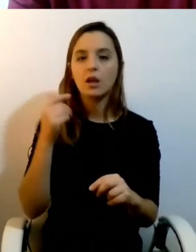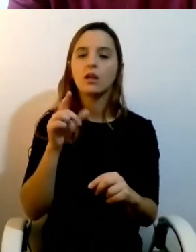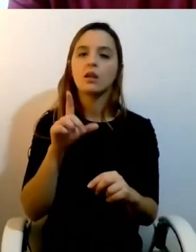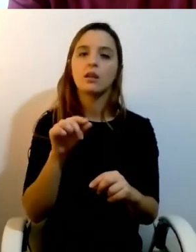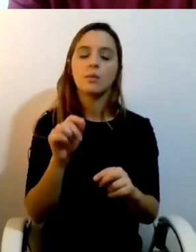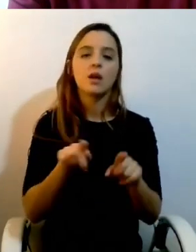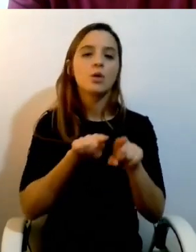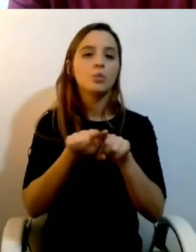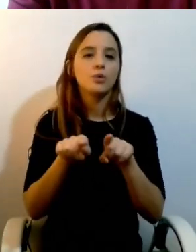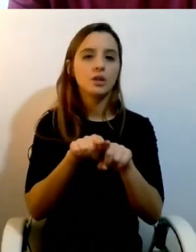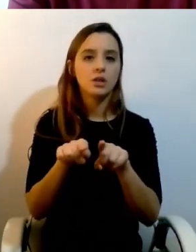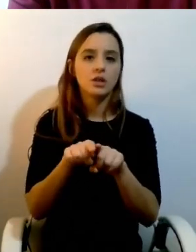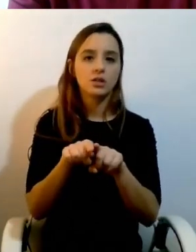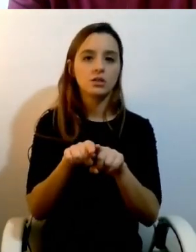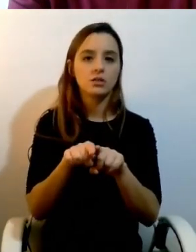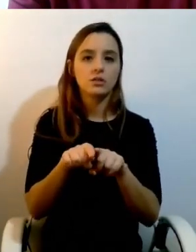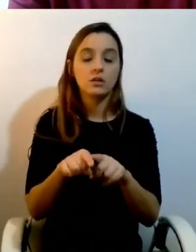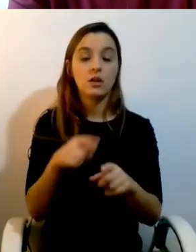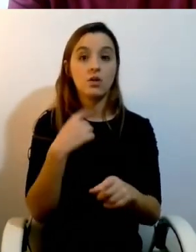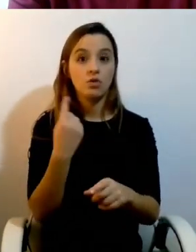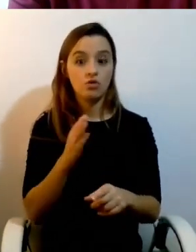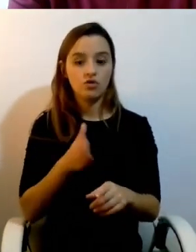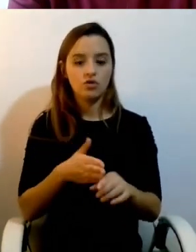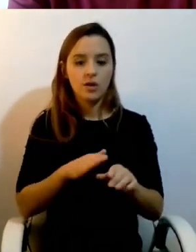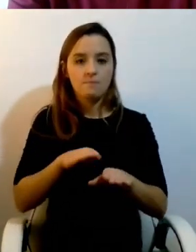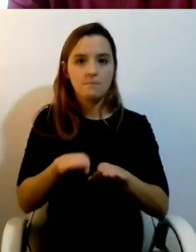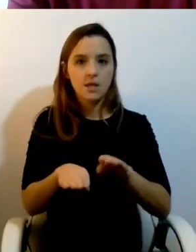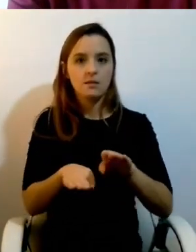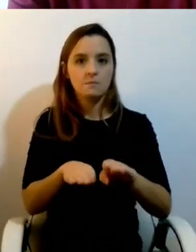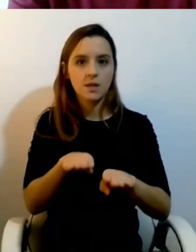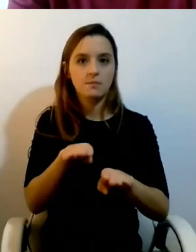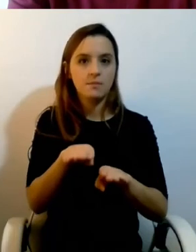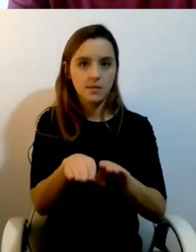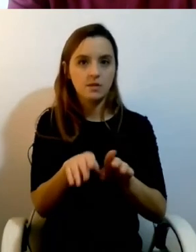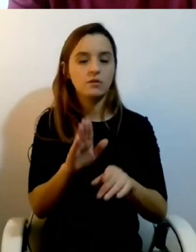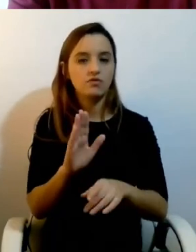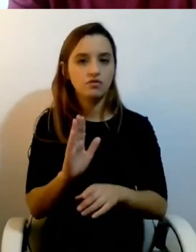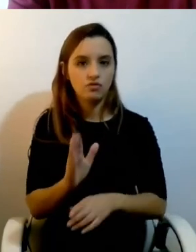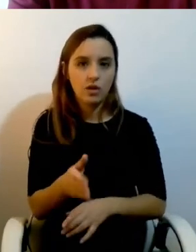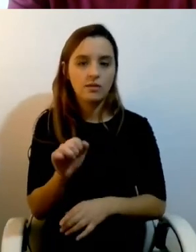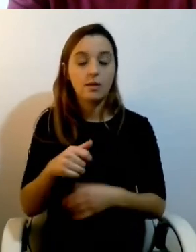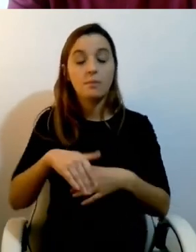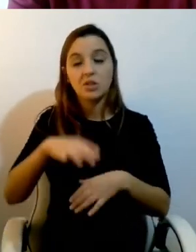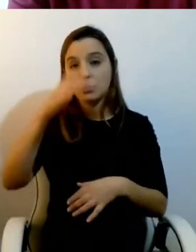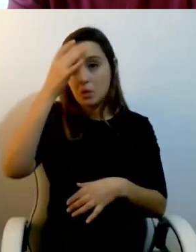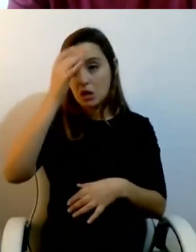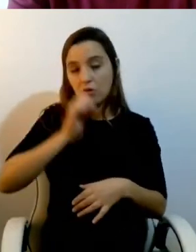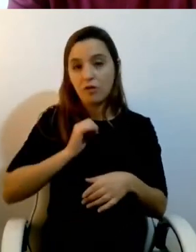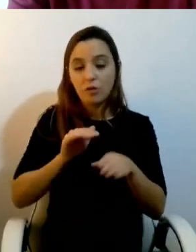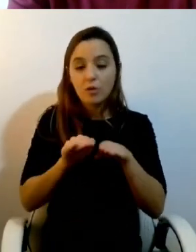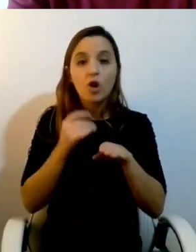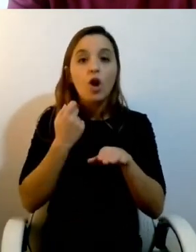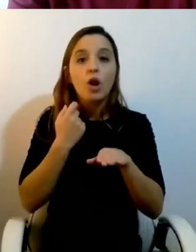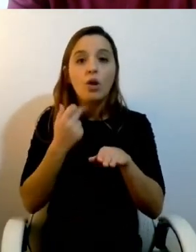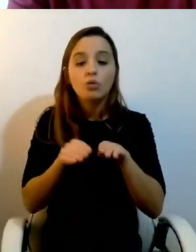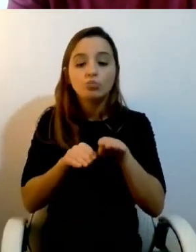institucionalizadoras. Já demos alguns passos, tímidos, na minha opinião, mas muitos mais e